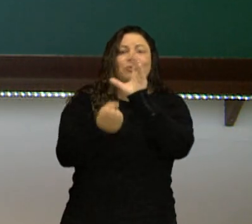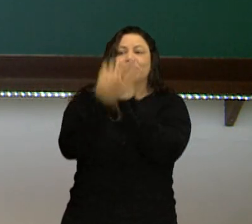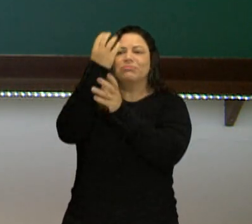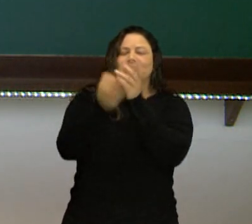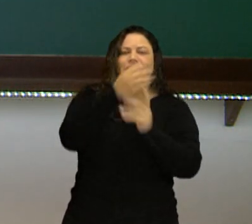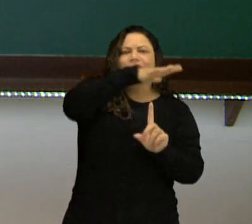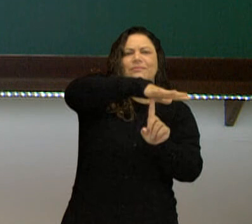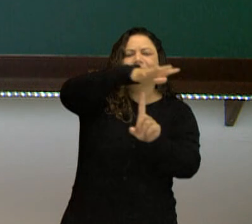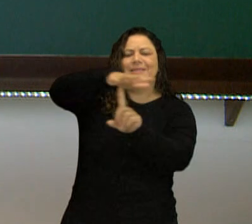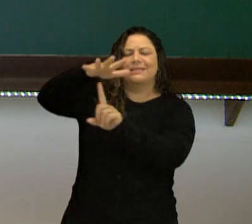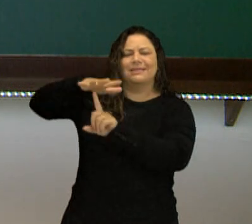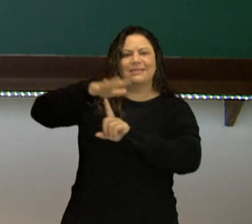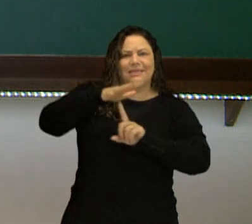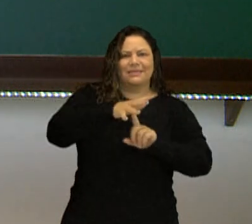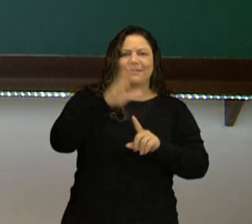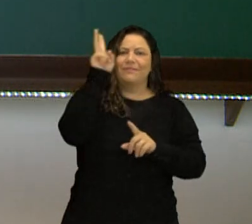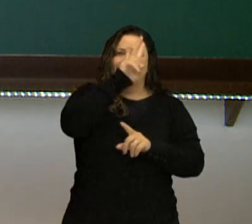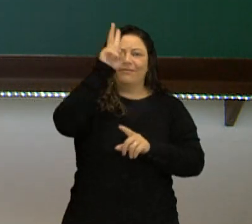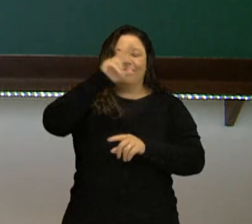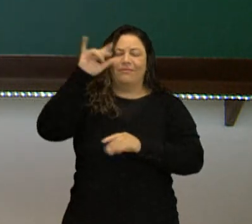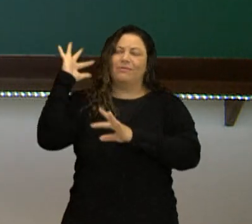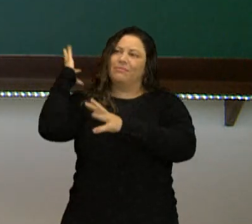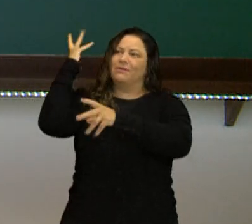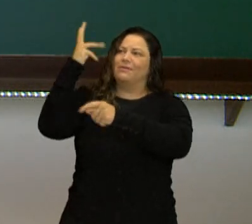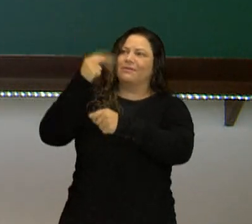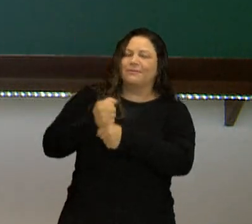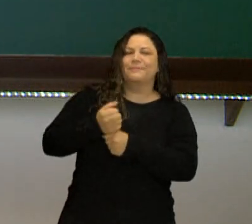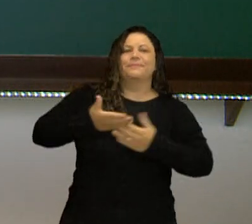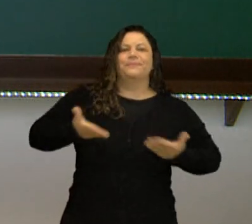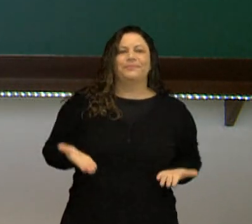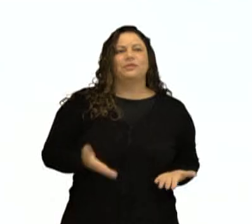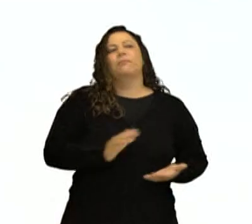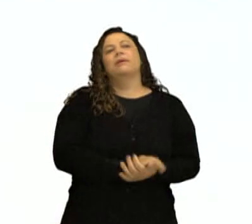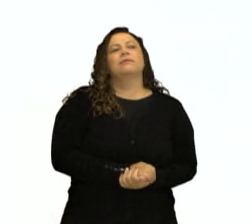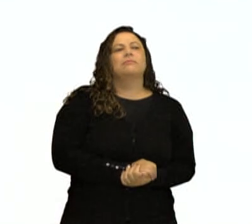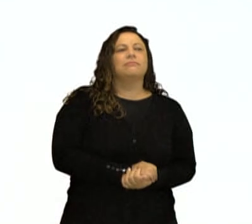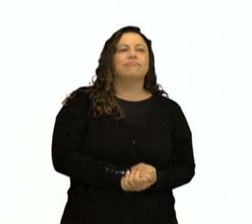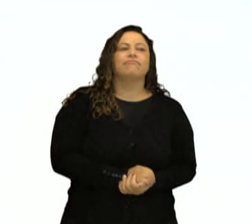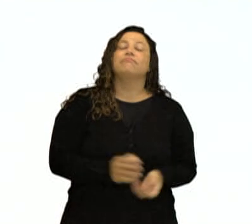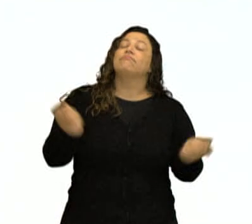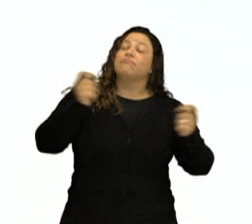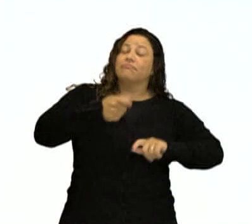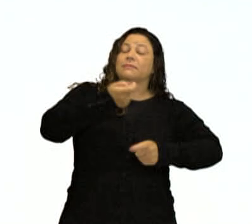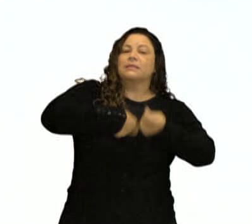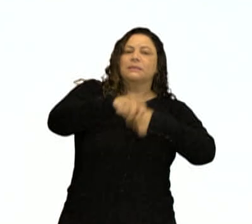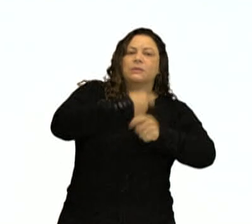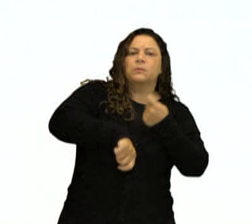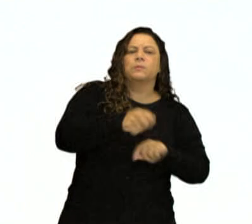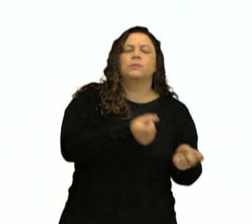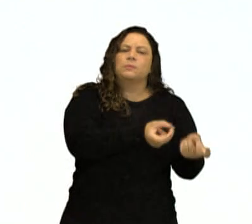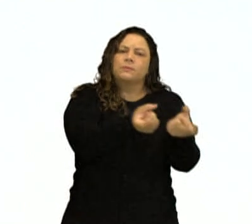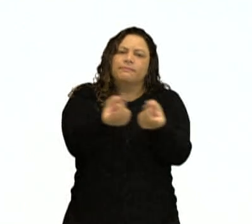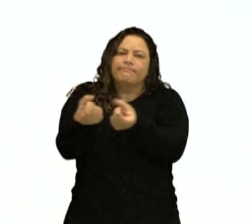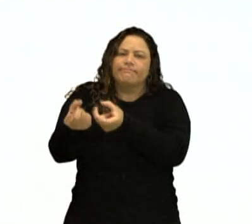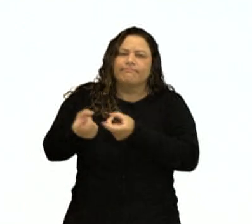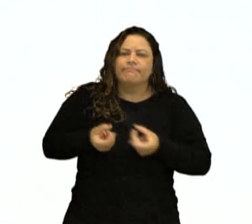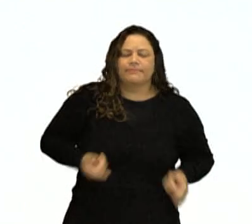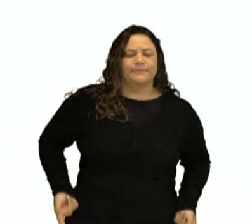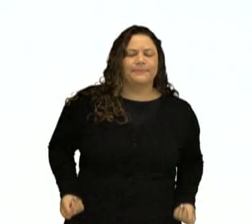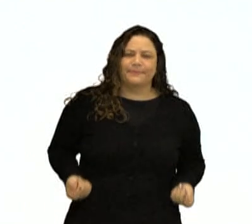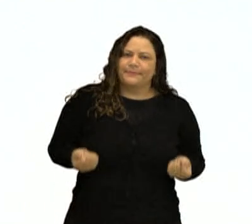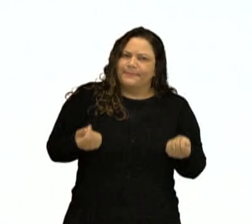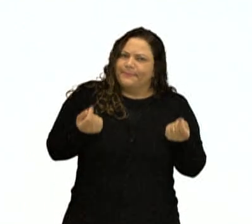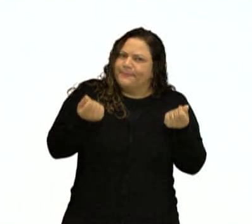feiras medieval? Vamos retomar um pouquinho esses conteúdos aqui, ó. Esses comerciantes que enriqueceram, né, e habitavam as